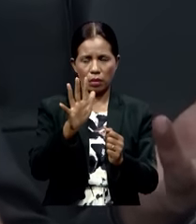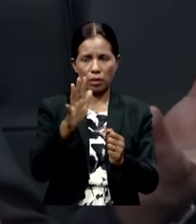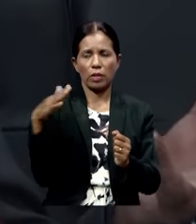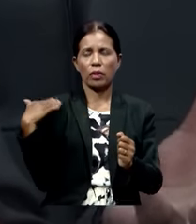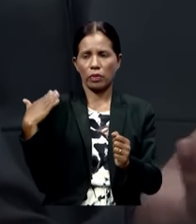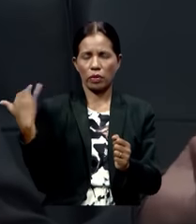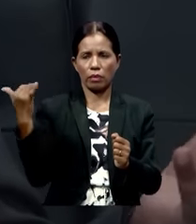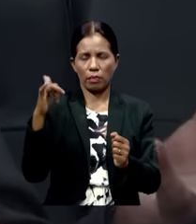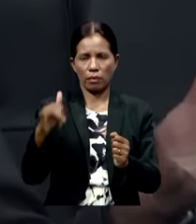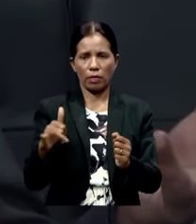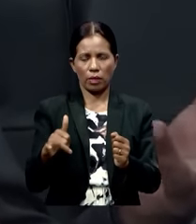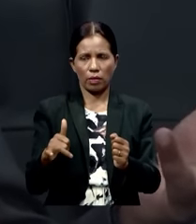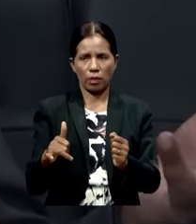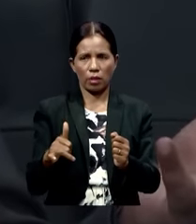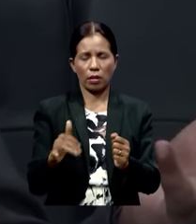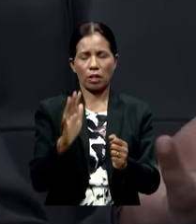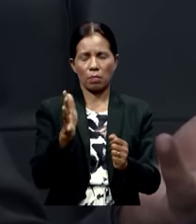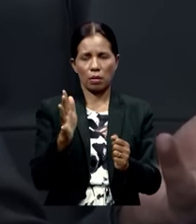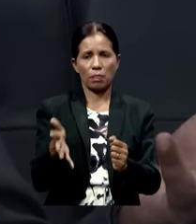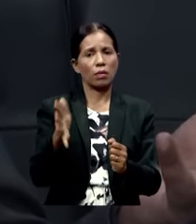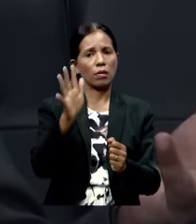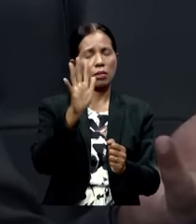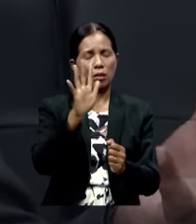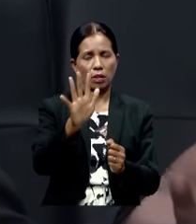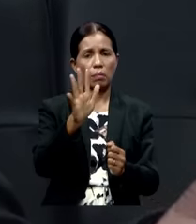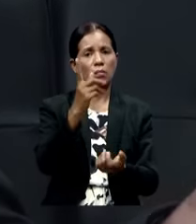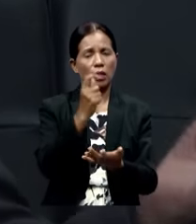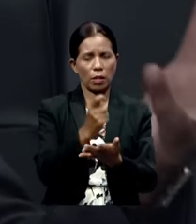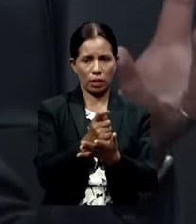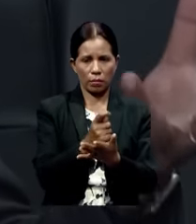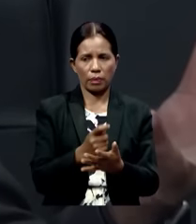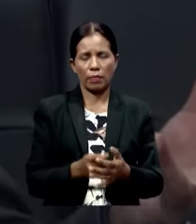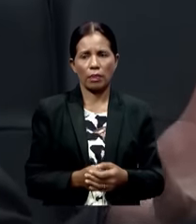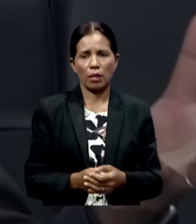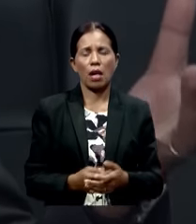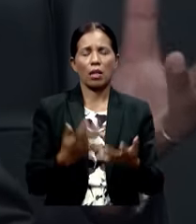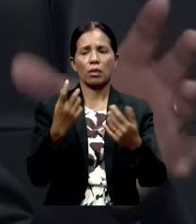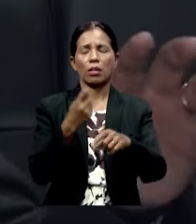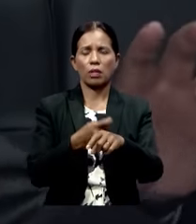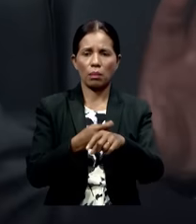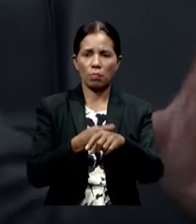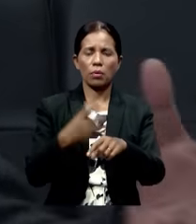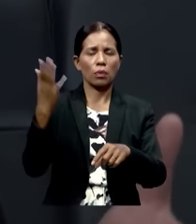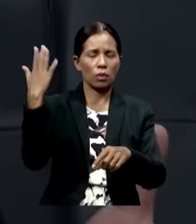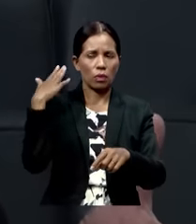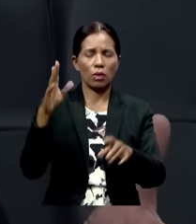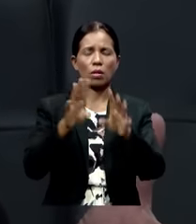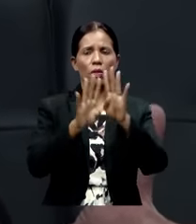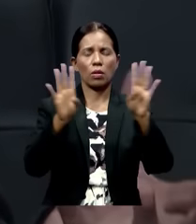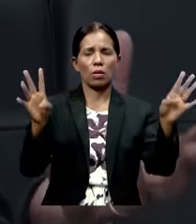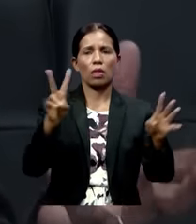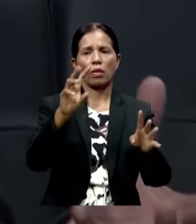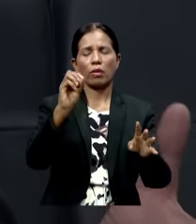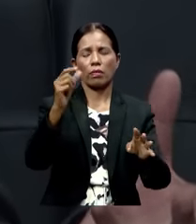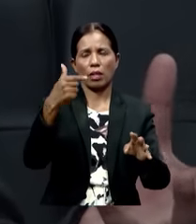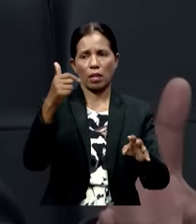jovem ne bem aplica vai dane 55,000 agora tempo na ba loque vaga nene